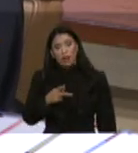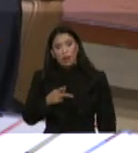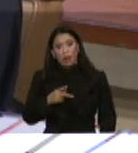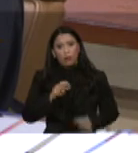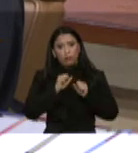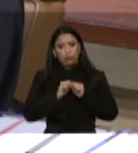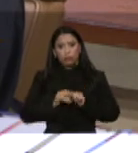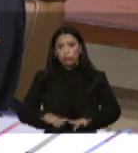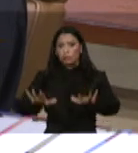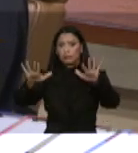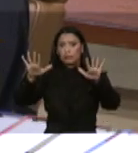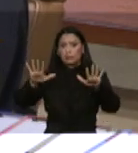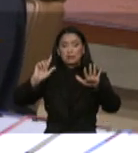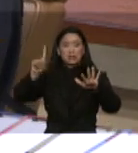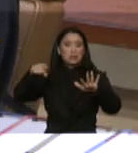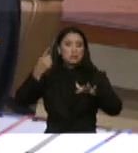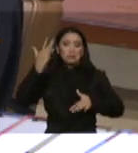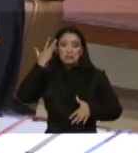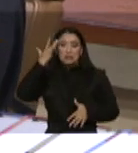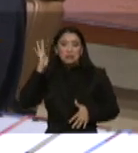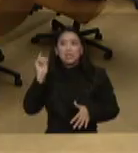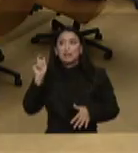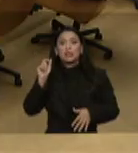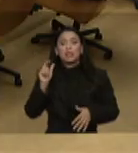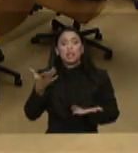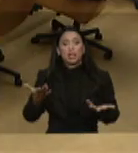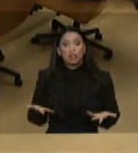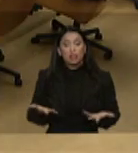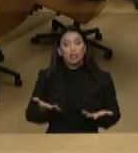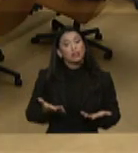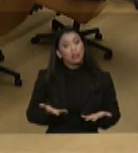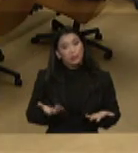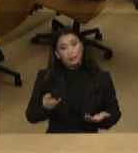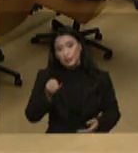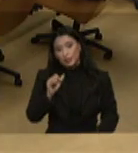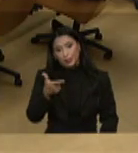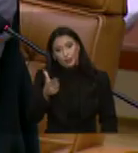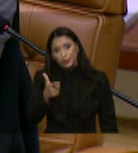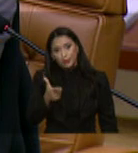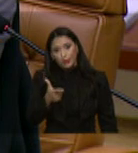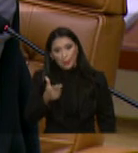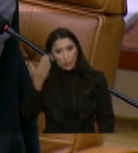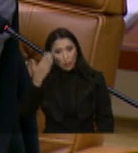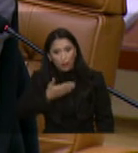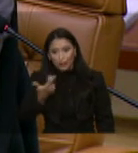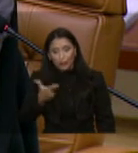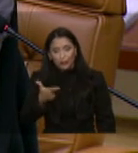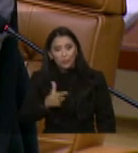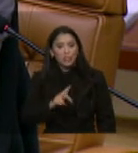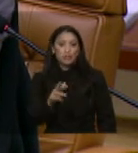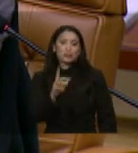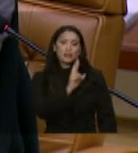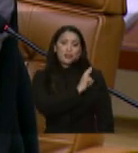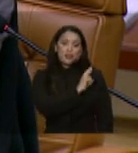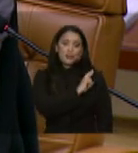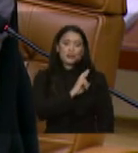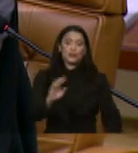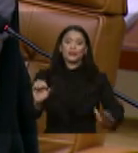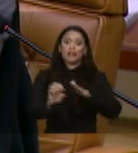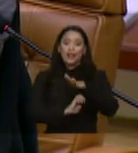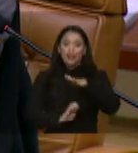e segundo depois sorri mas mas sem obtenção da prova nunca correrá a responsabilização a